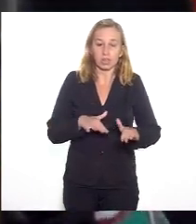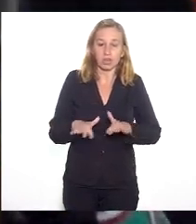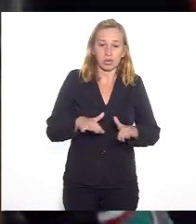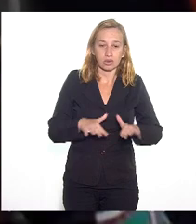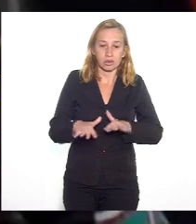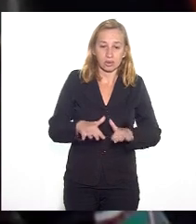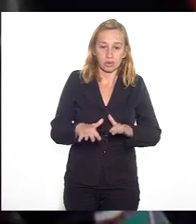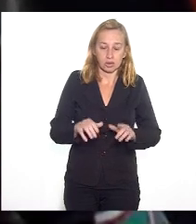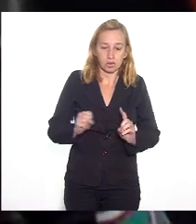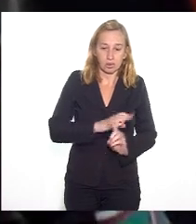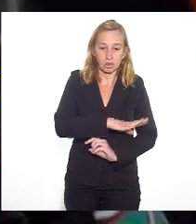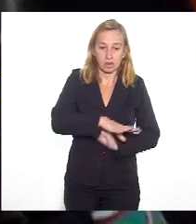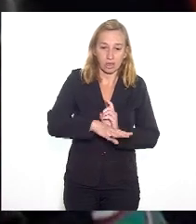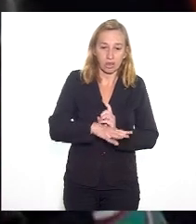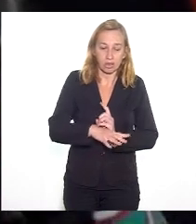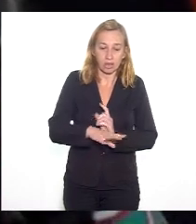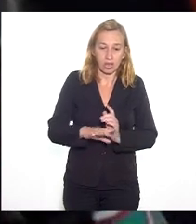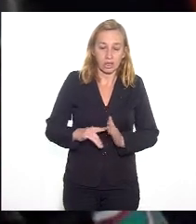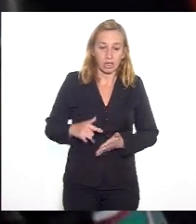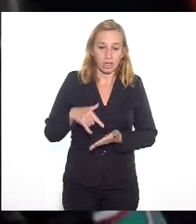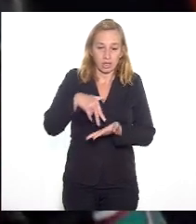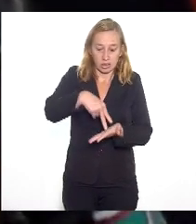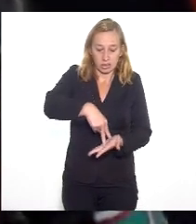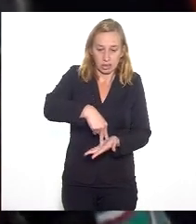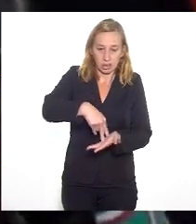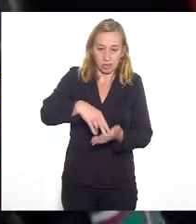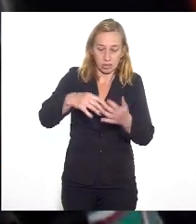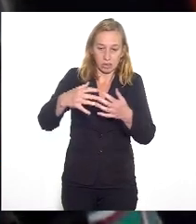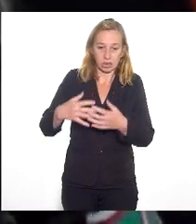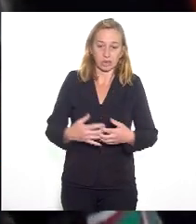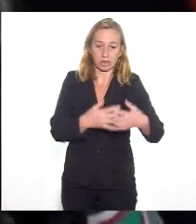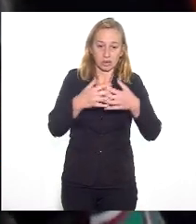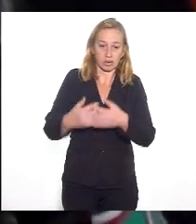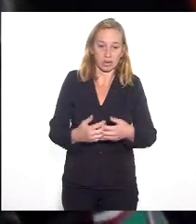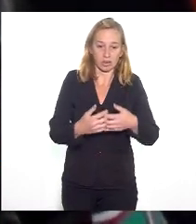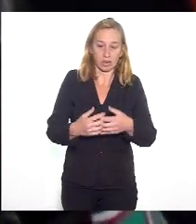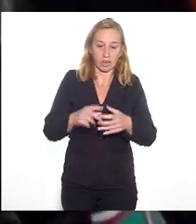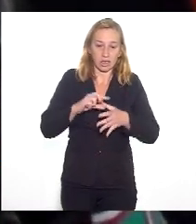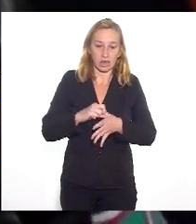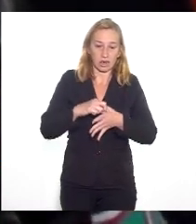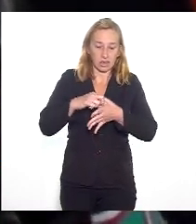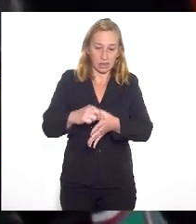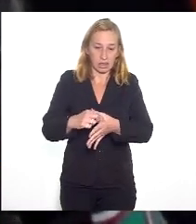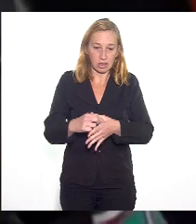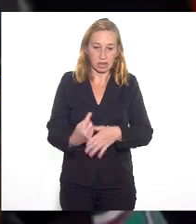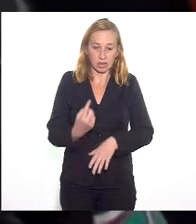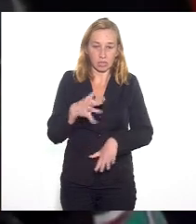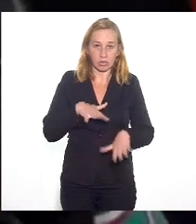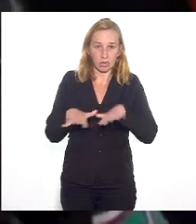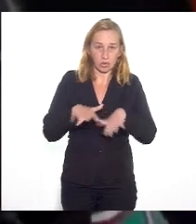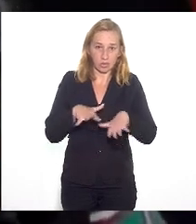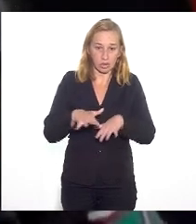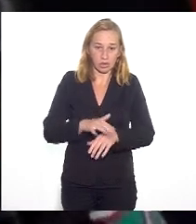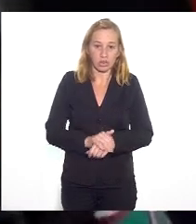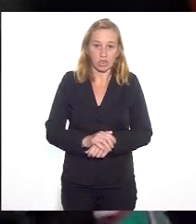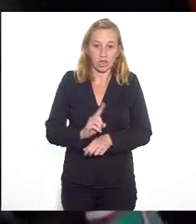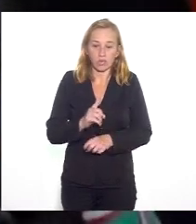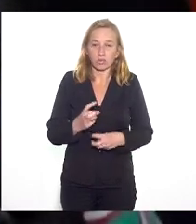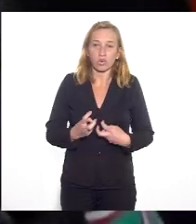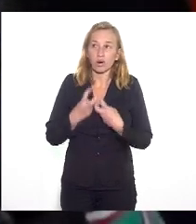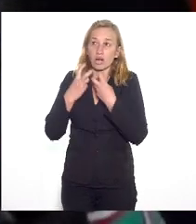em cima de um caminhão, quando eu me tornei, então, líder de um movimento, senhor presidente, eu não clamava contra